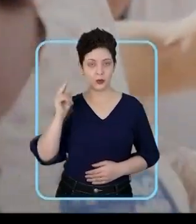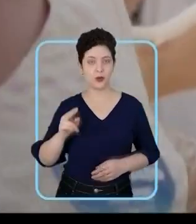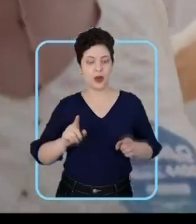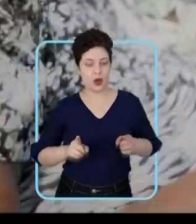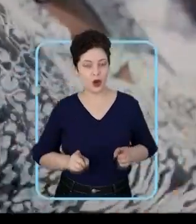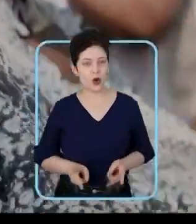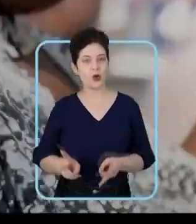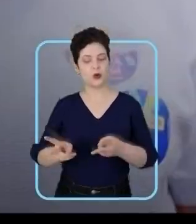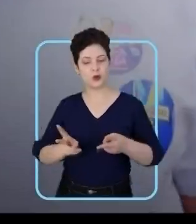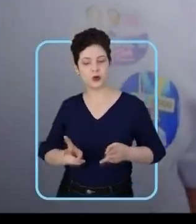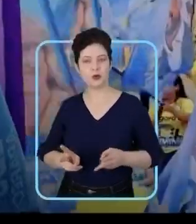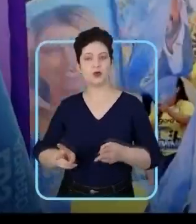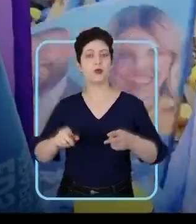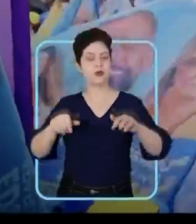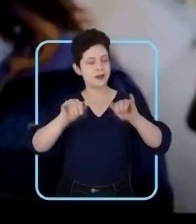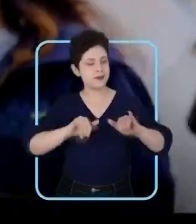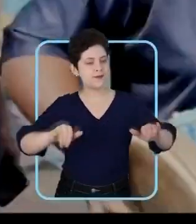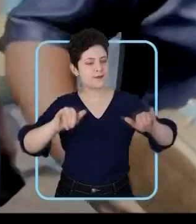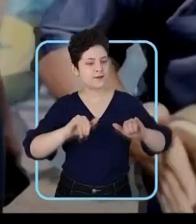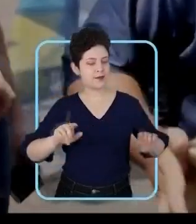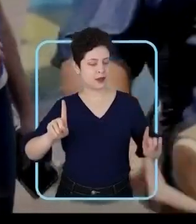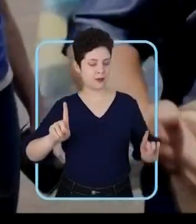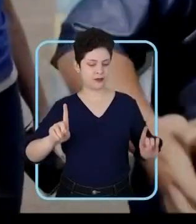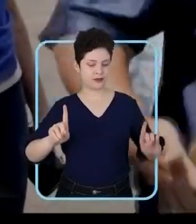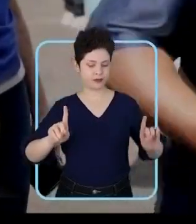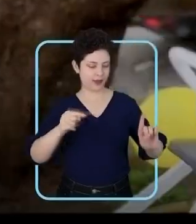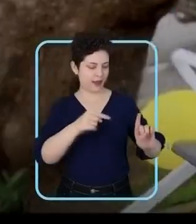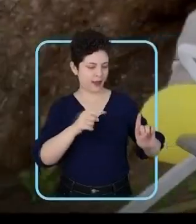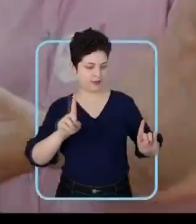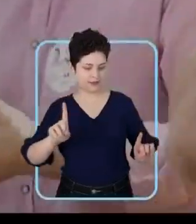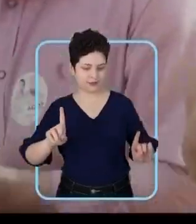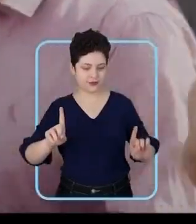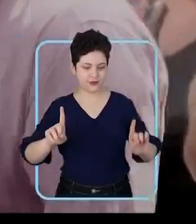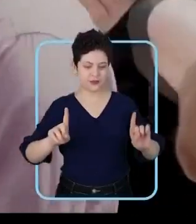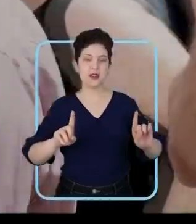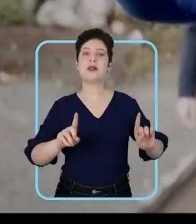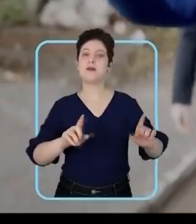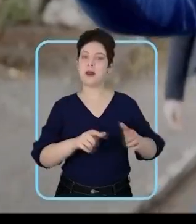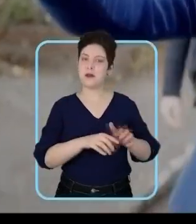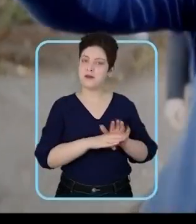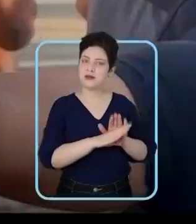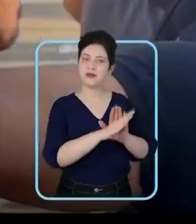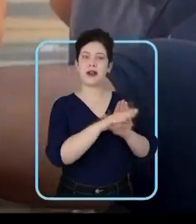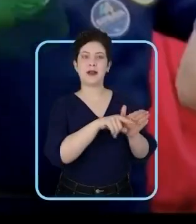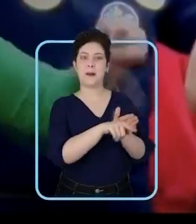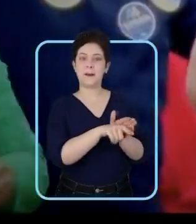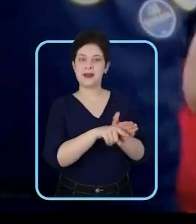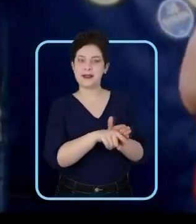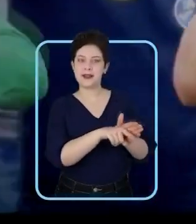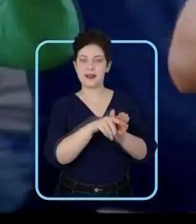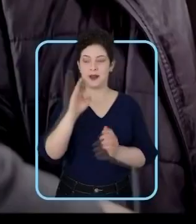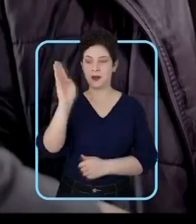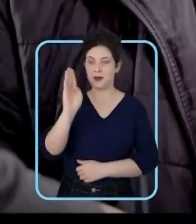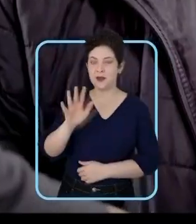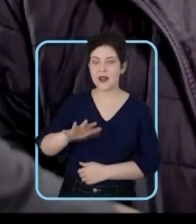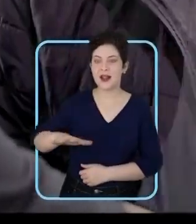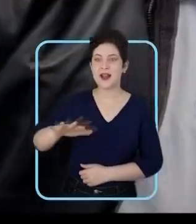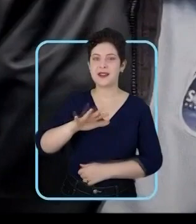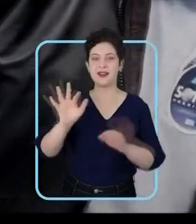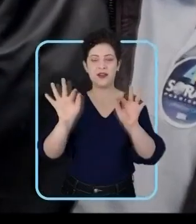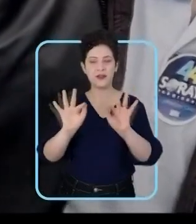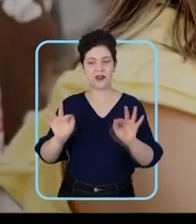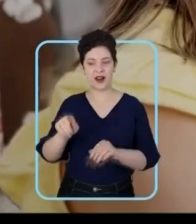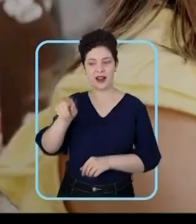Soraya segue sendo a revelação desta campanha. Em poucos dias, é a candidata que mais cresceu nas pesquisas. O